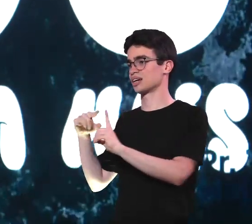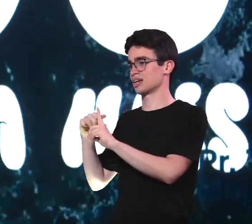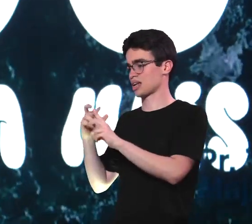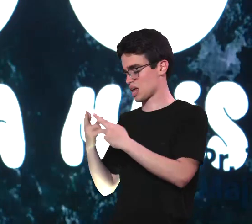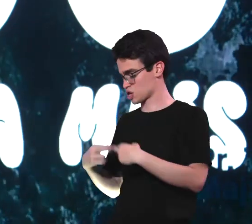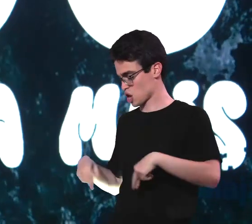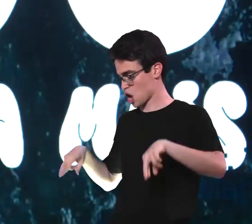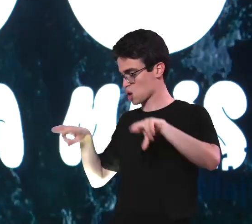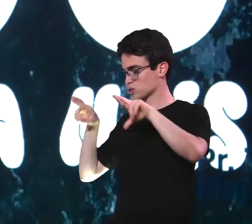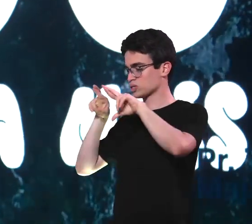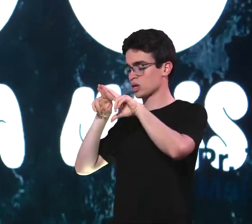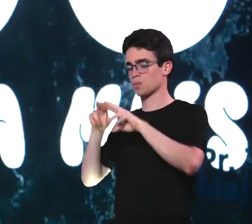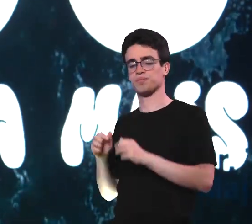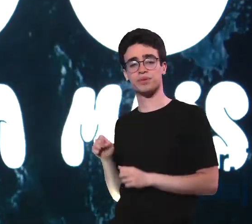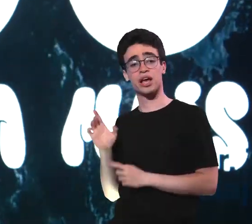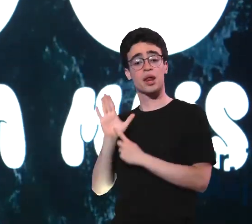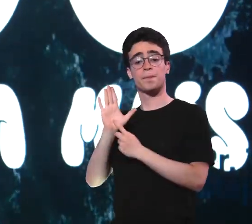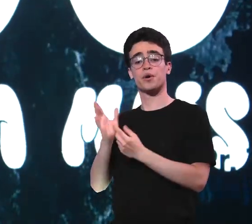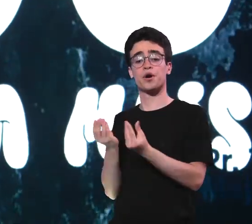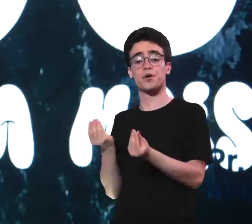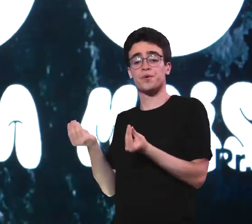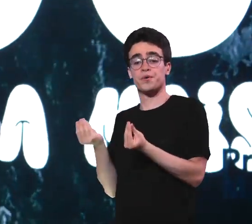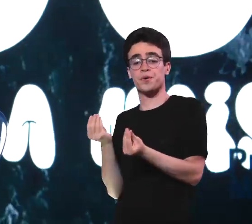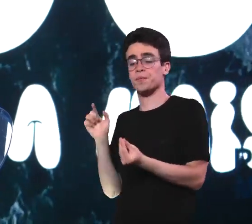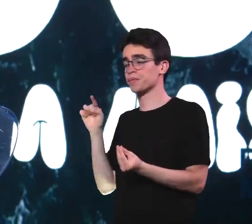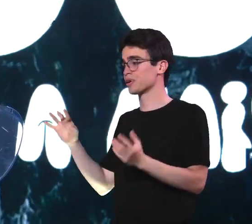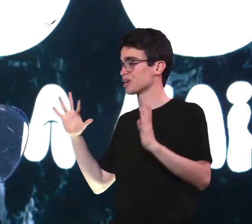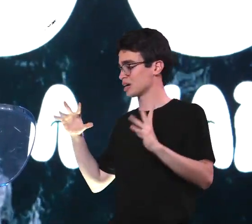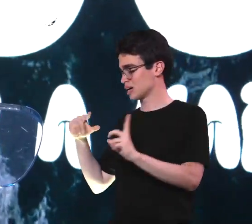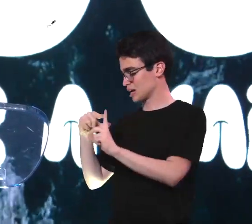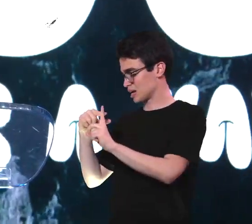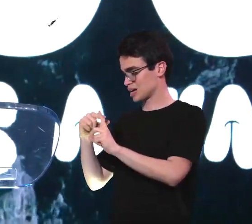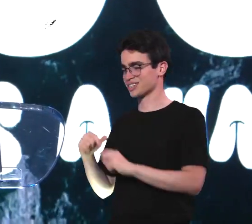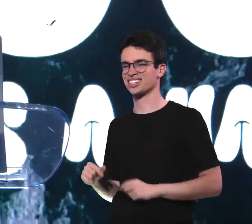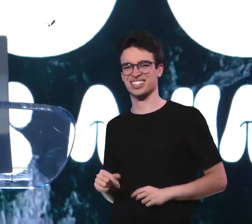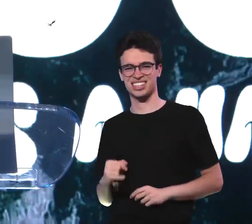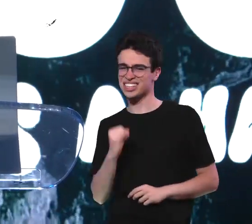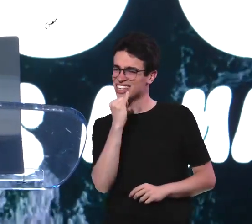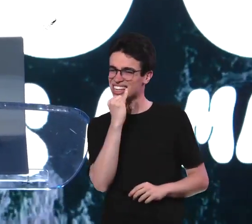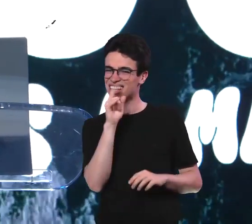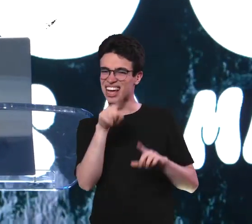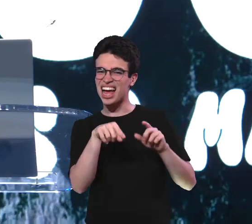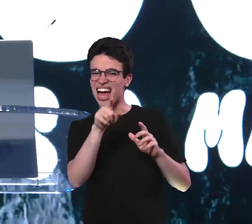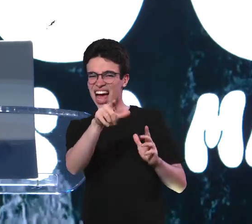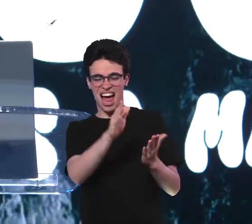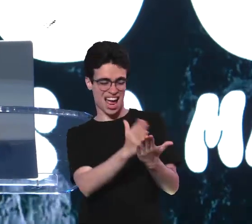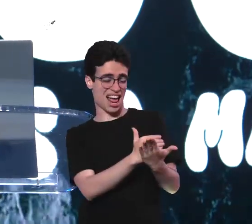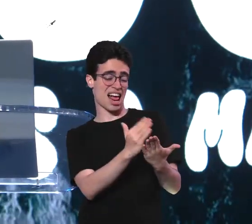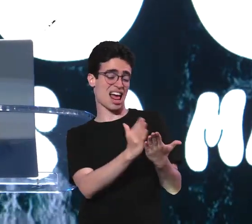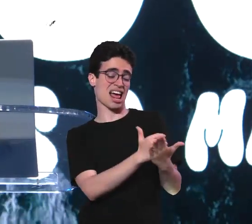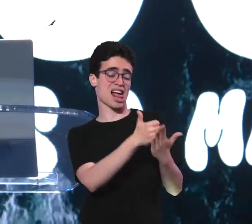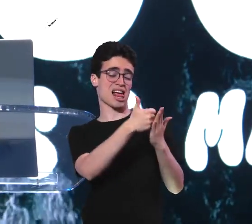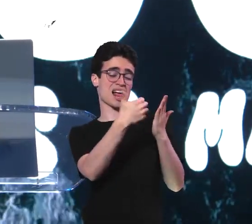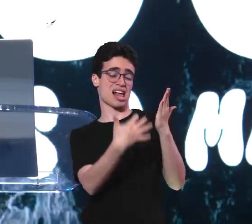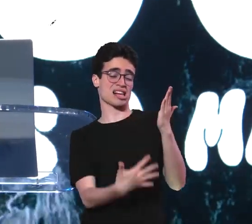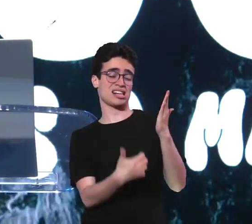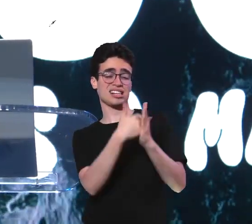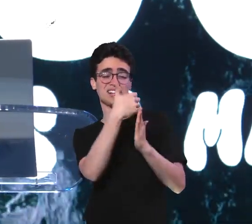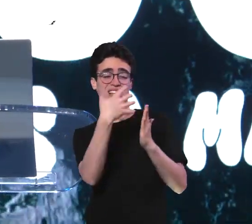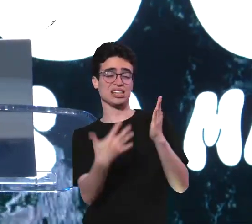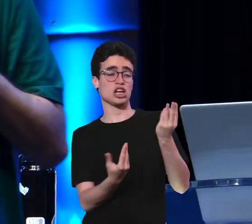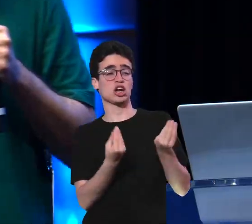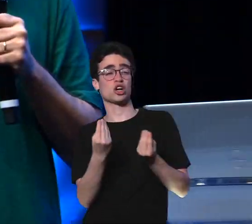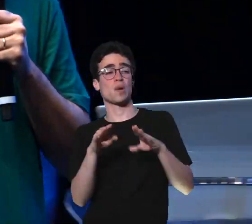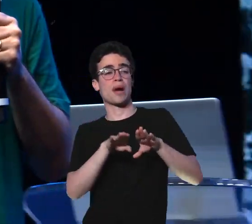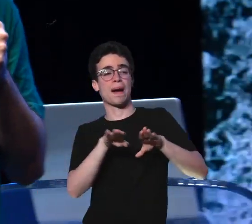começa a dizer como ia ser o templo. Geralmente é aquela página da Bíblia que você pula, porque está explicando como que ia ser a mesa